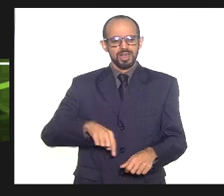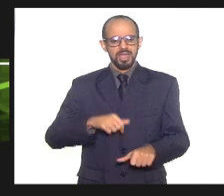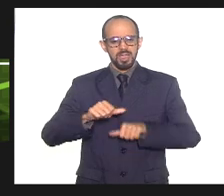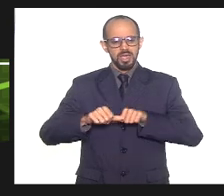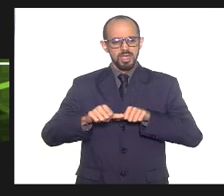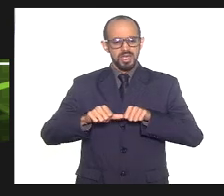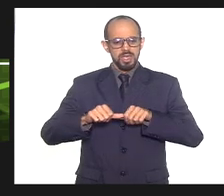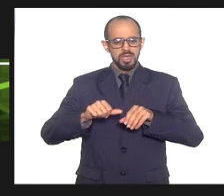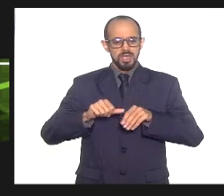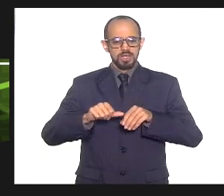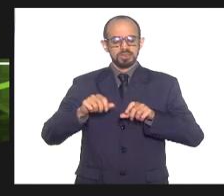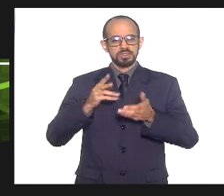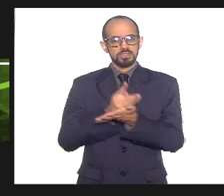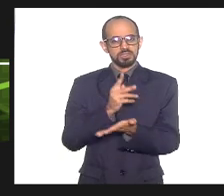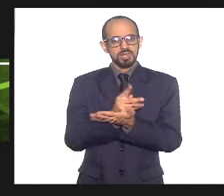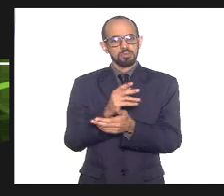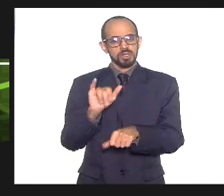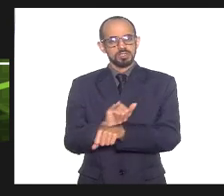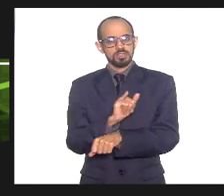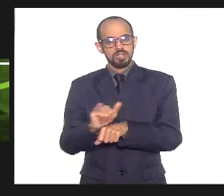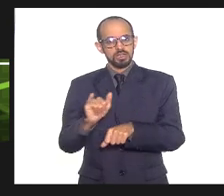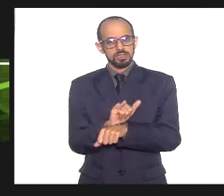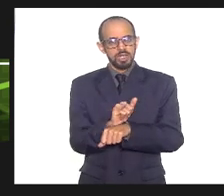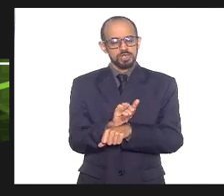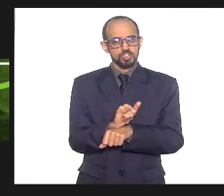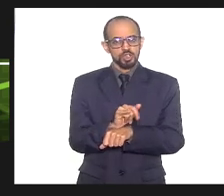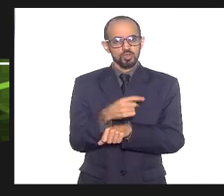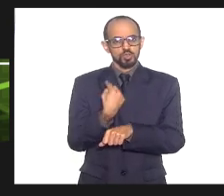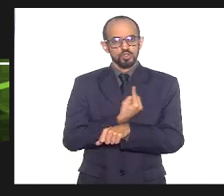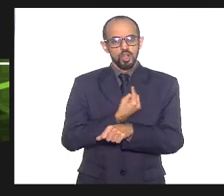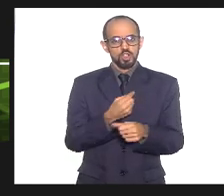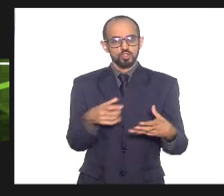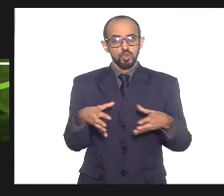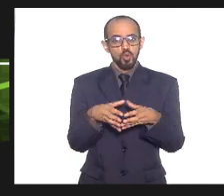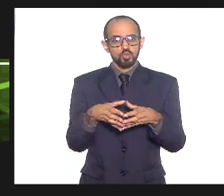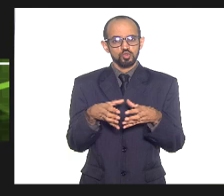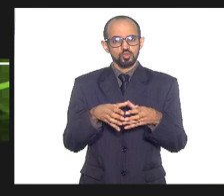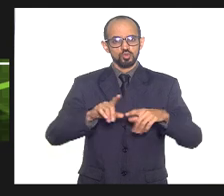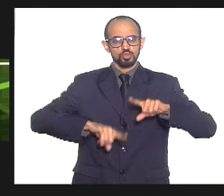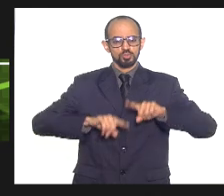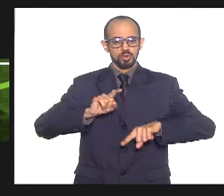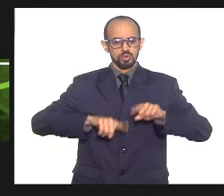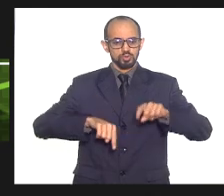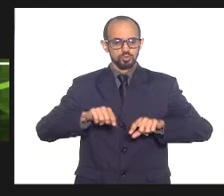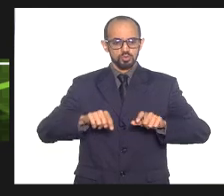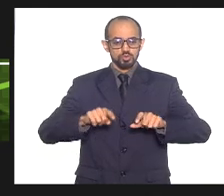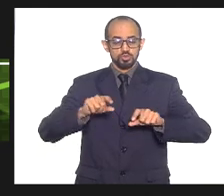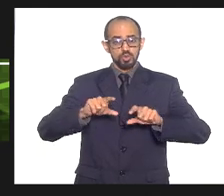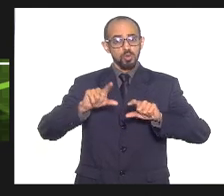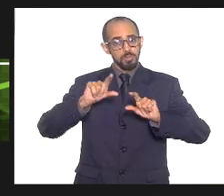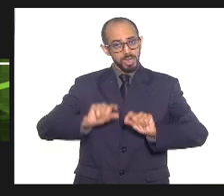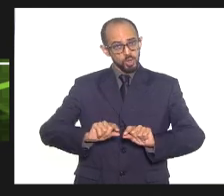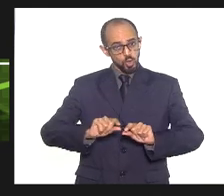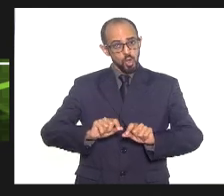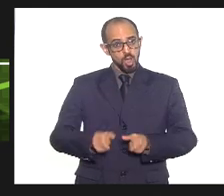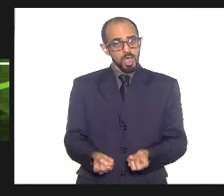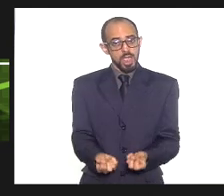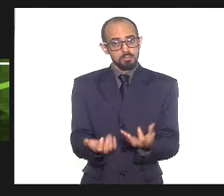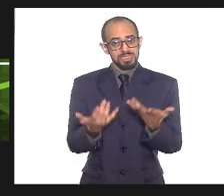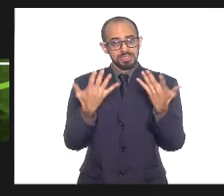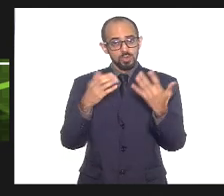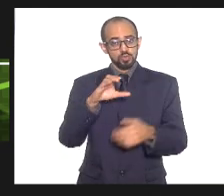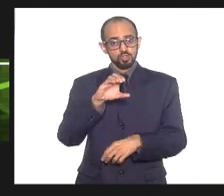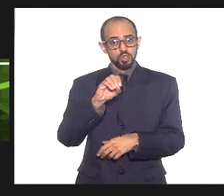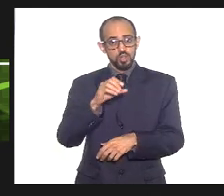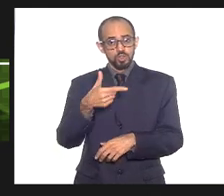portfólio para gerar mais valor, ao mesmo tempo que tenhamos as menores emissões possíveis de carbono. E, por fim, consolidar